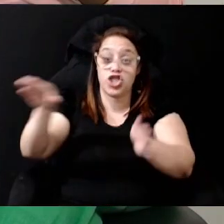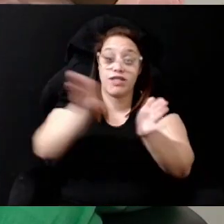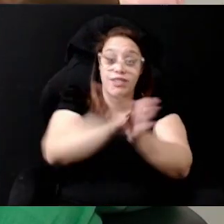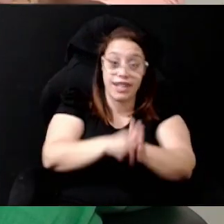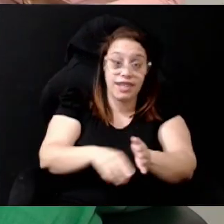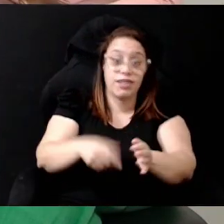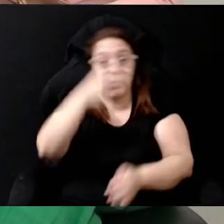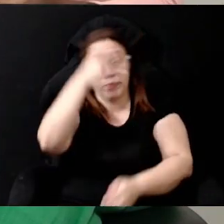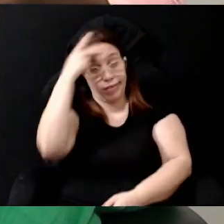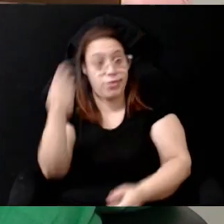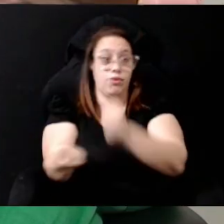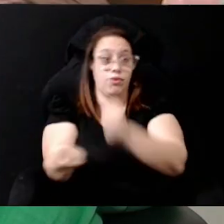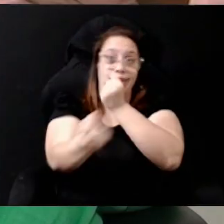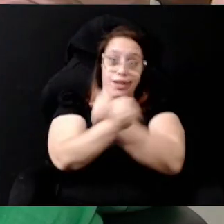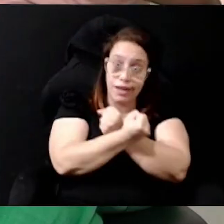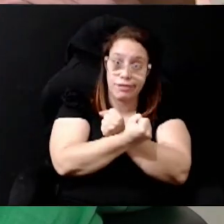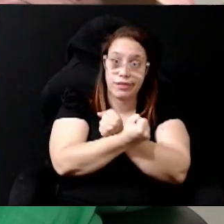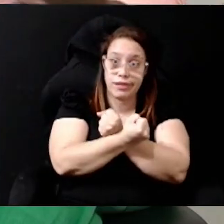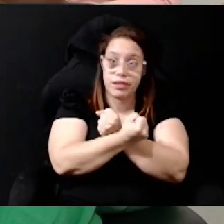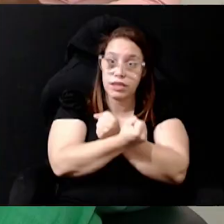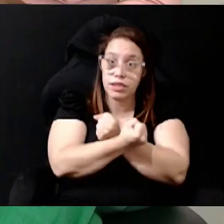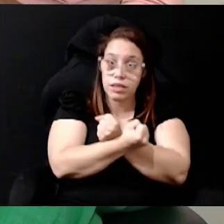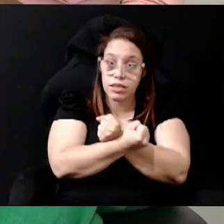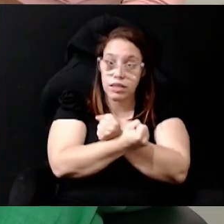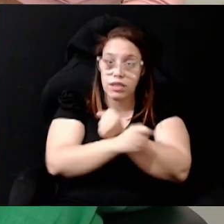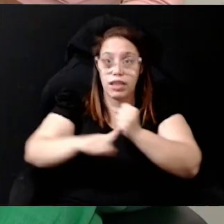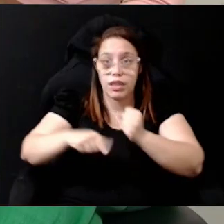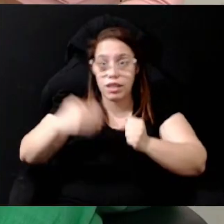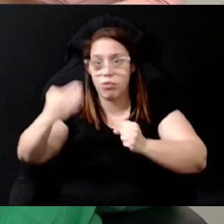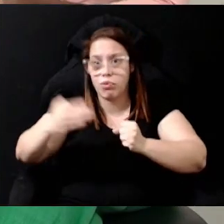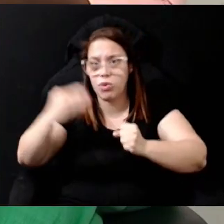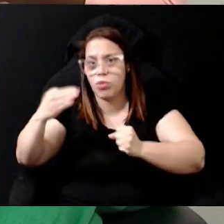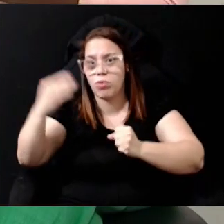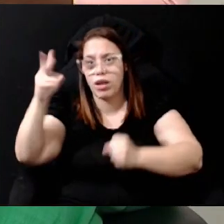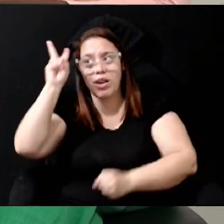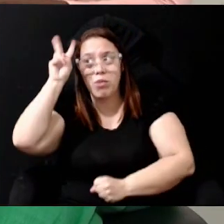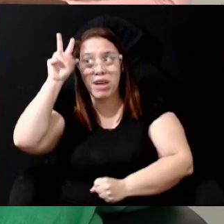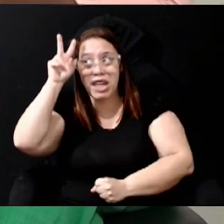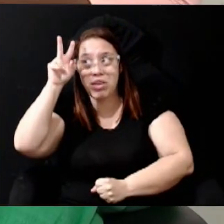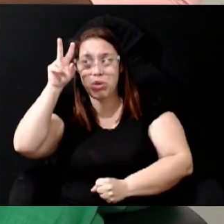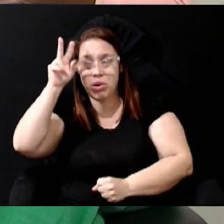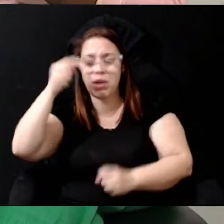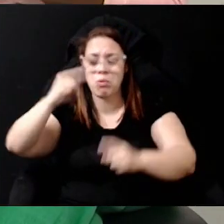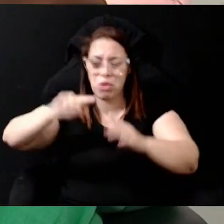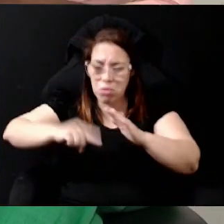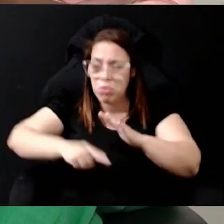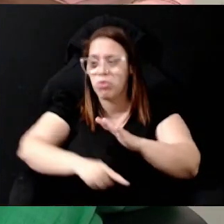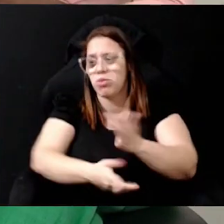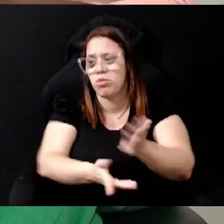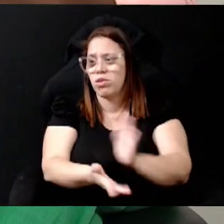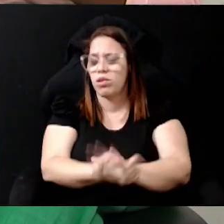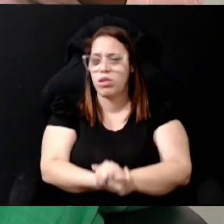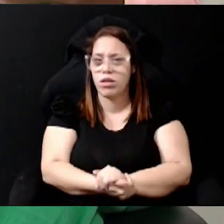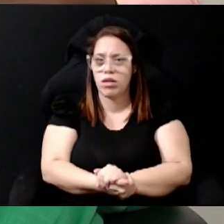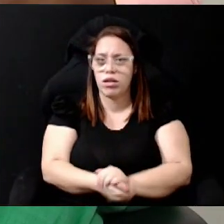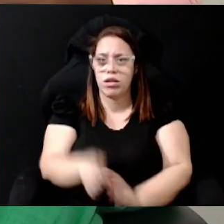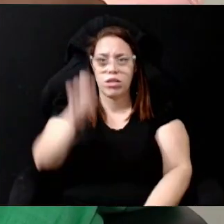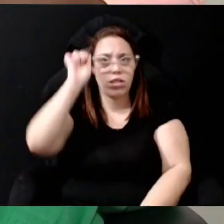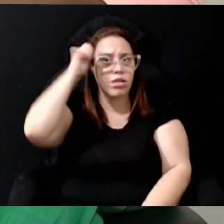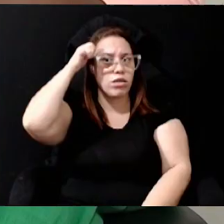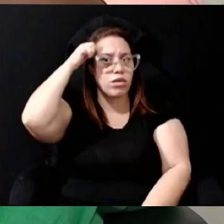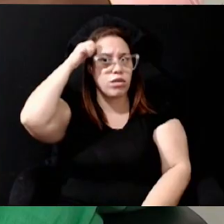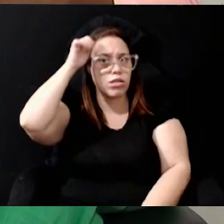além disso, né? Esse processo cruel da escravização, nós tivemos um movimento de muita resistência. A nossa história é muito potente, né? O quanto